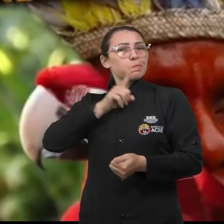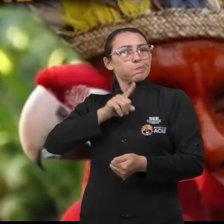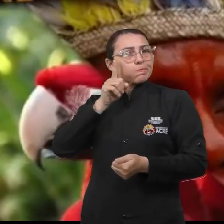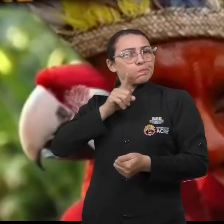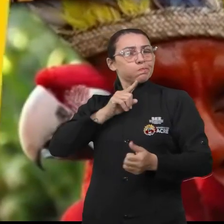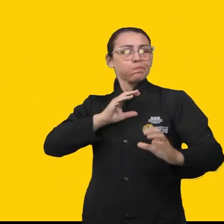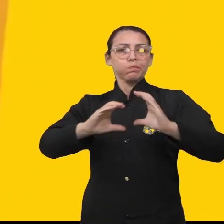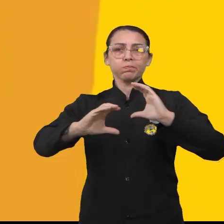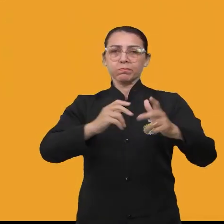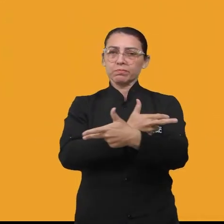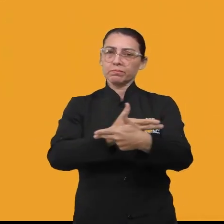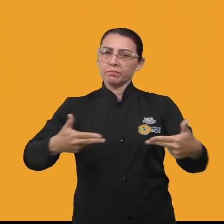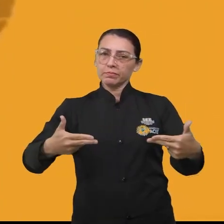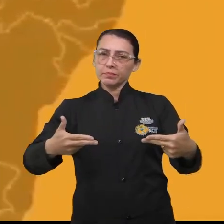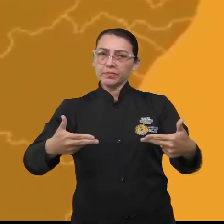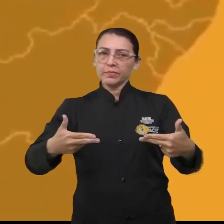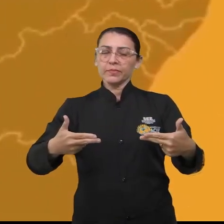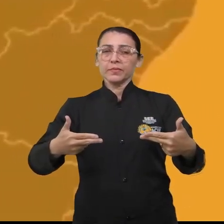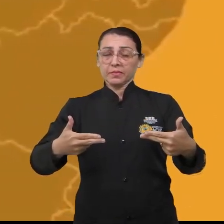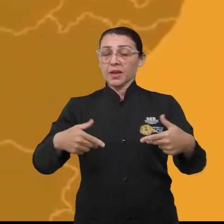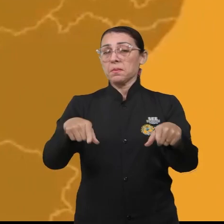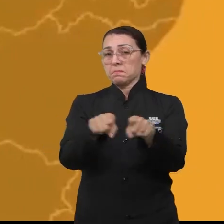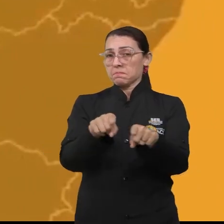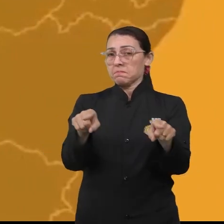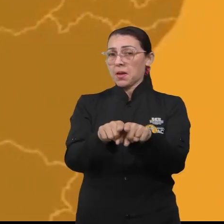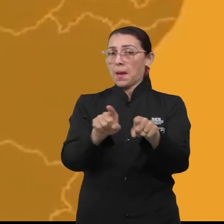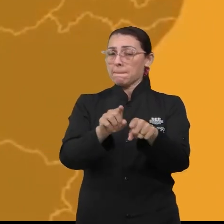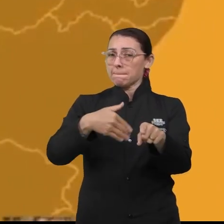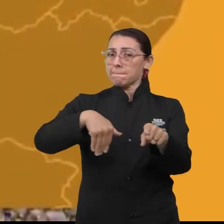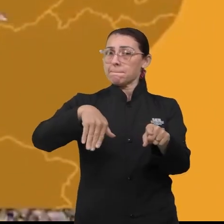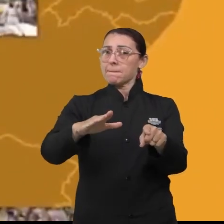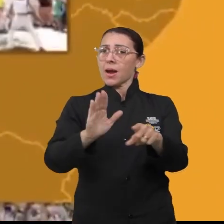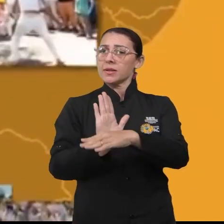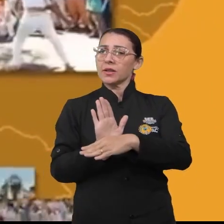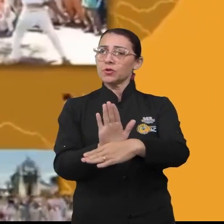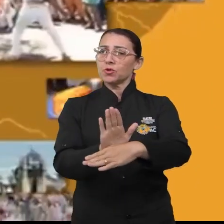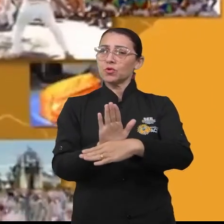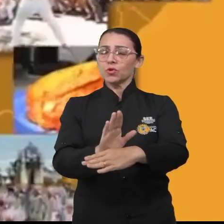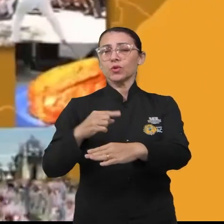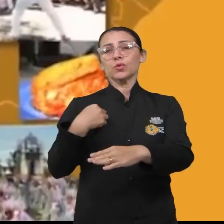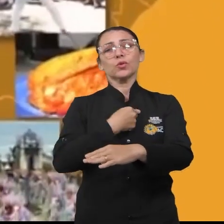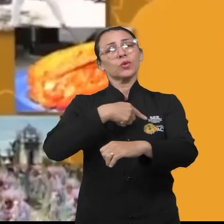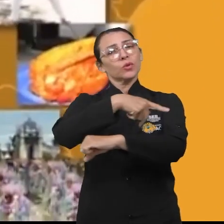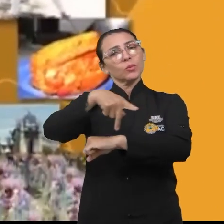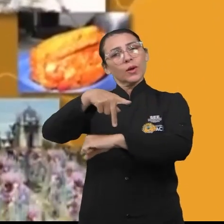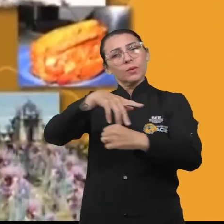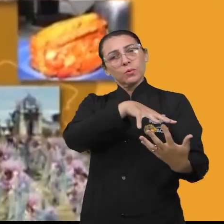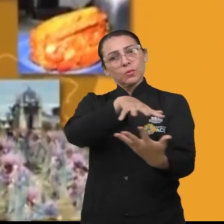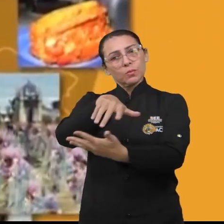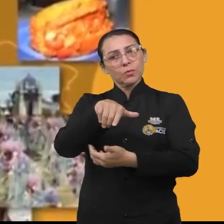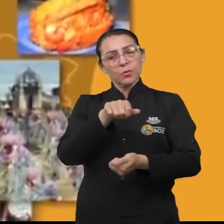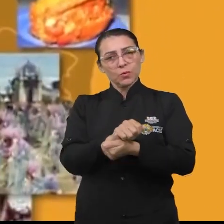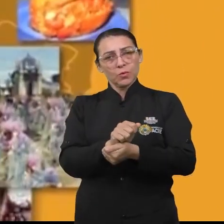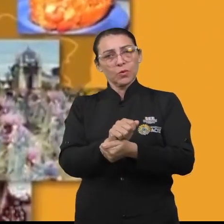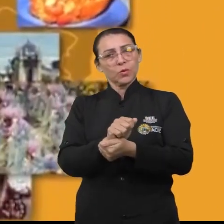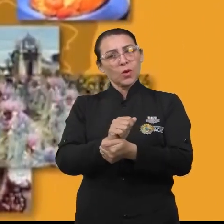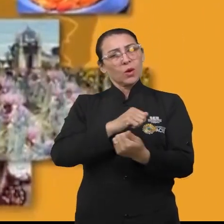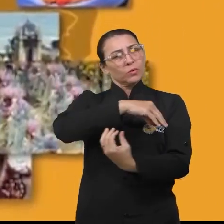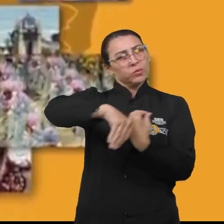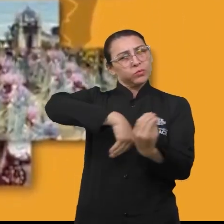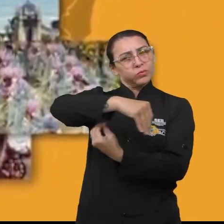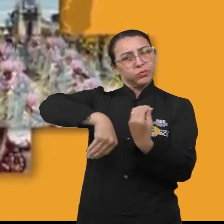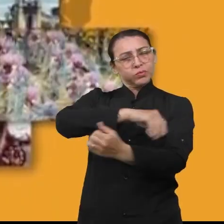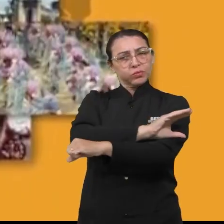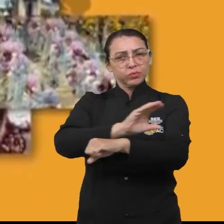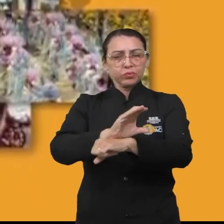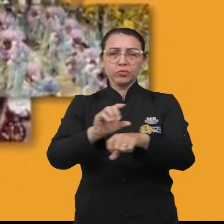meios de comunicação. Essa talvez seja uma das maiores contribuições do nosso país para o mundo, uma rica mistura